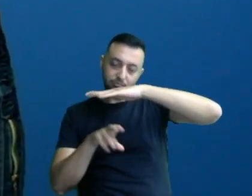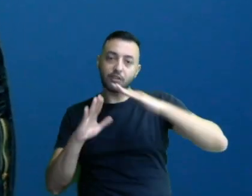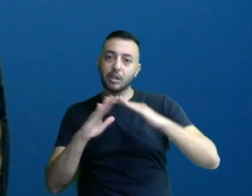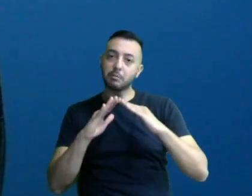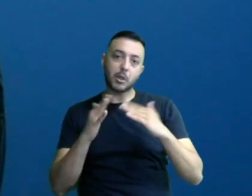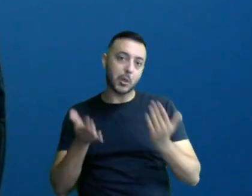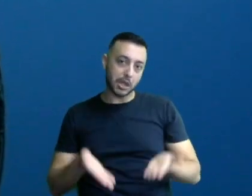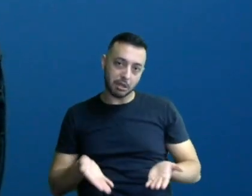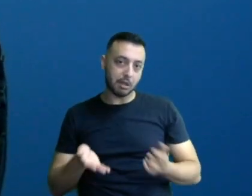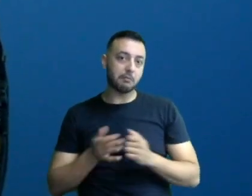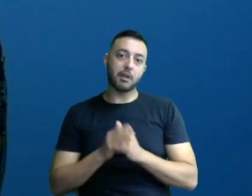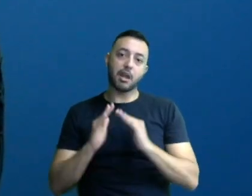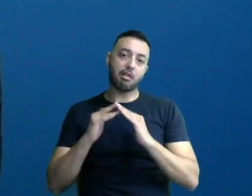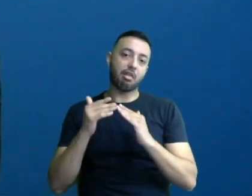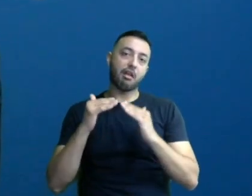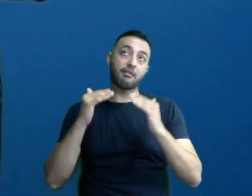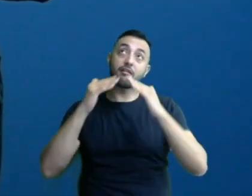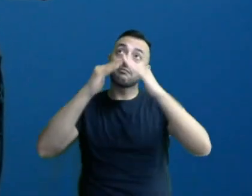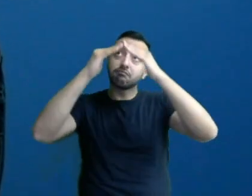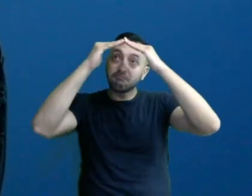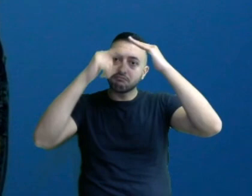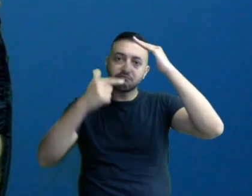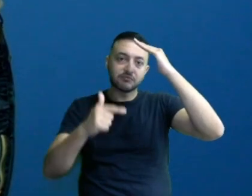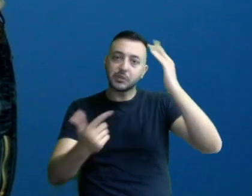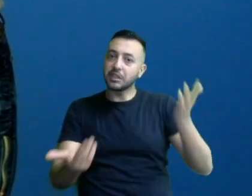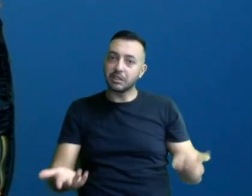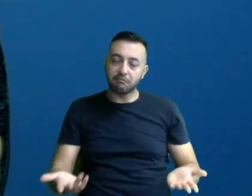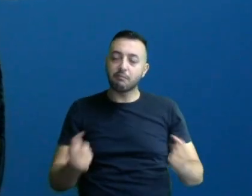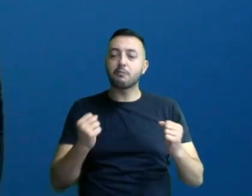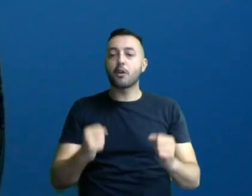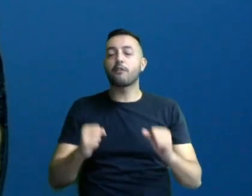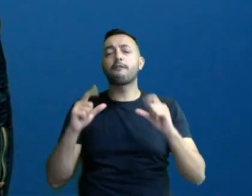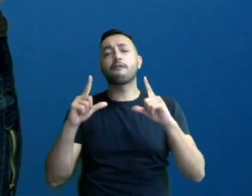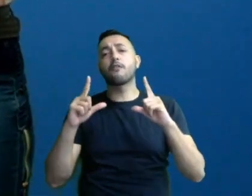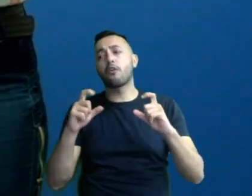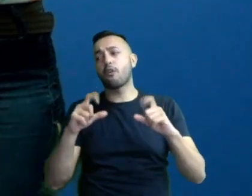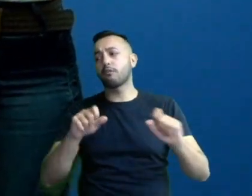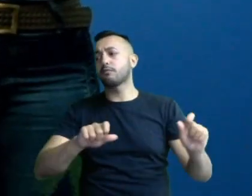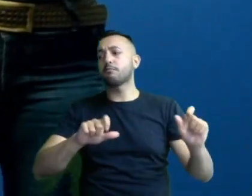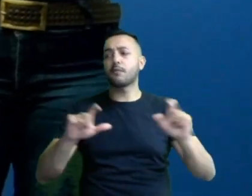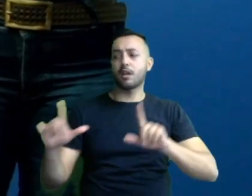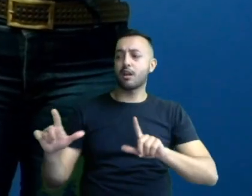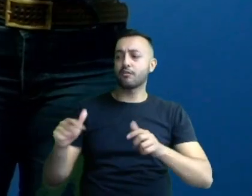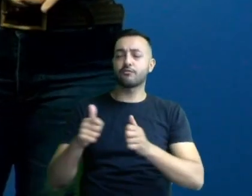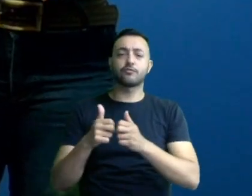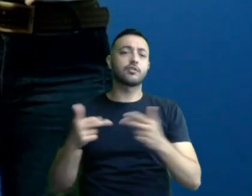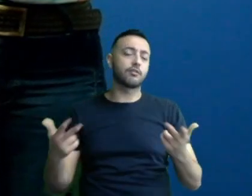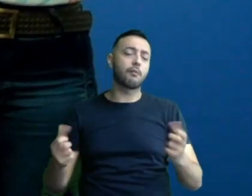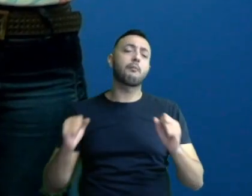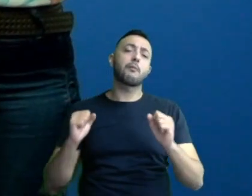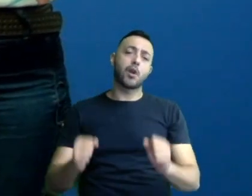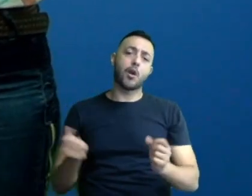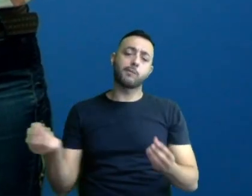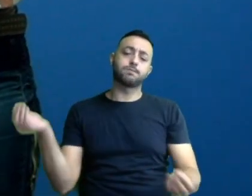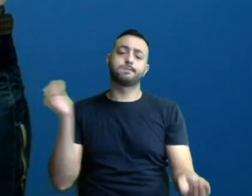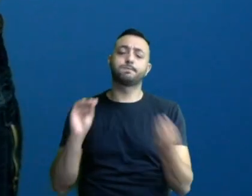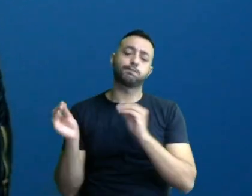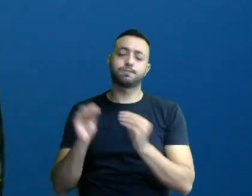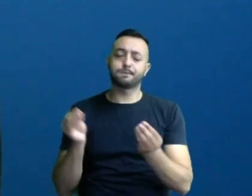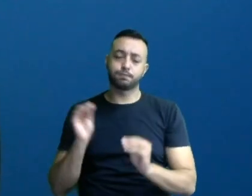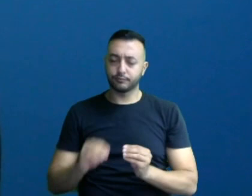pesquisar, você pode acrescentar, colocar fotos, colocar imagens, você pode enriquecer bastante a